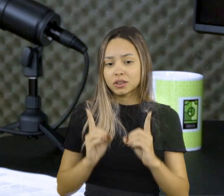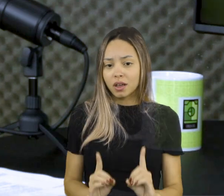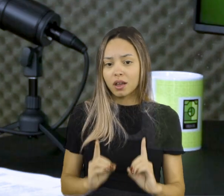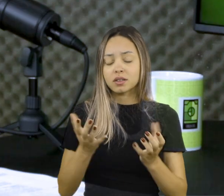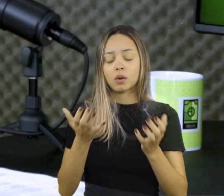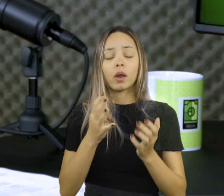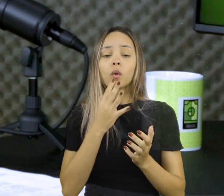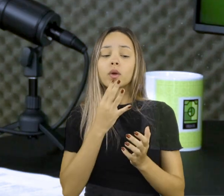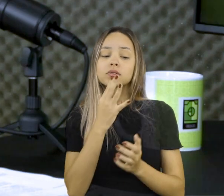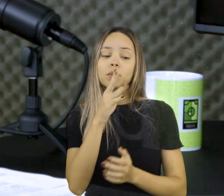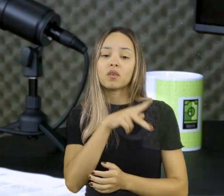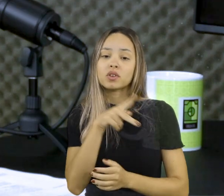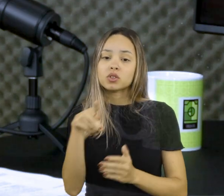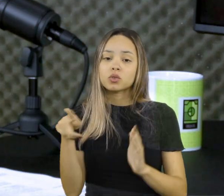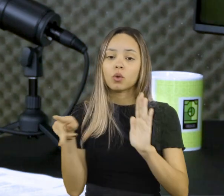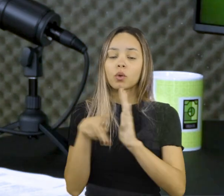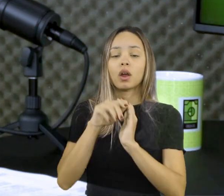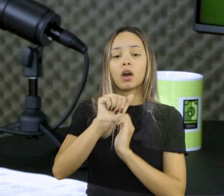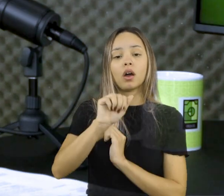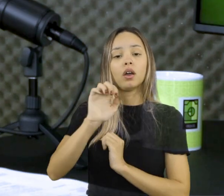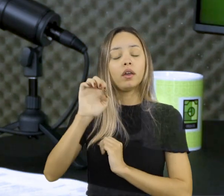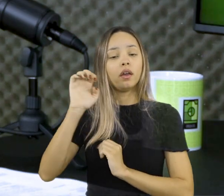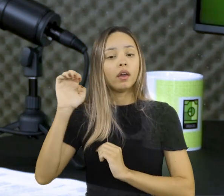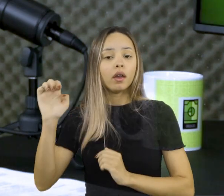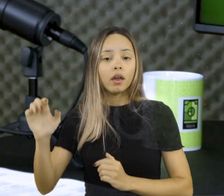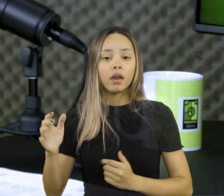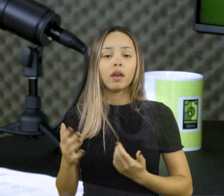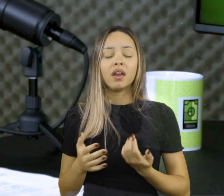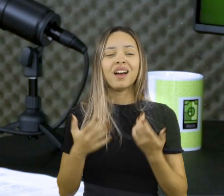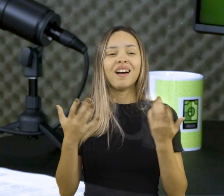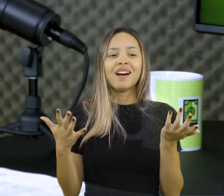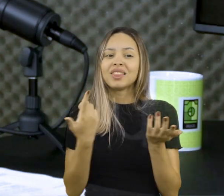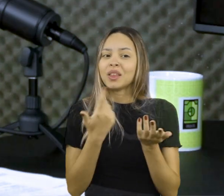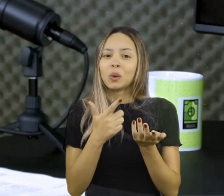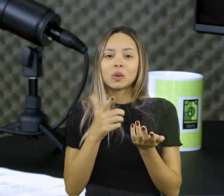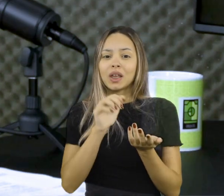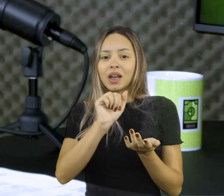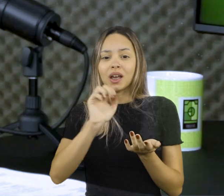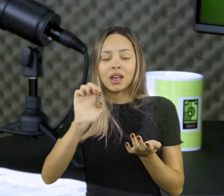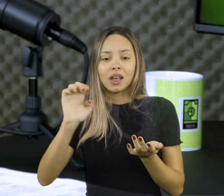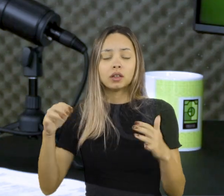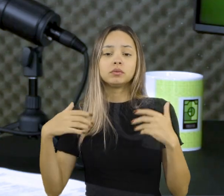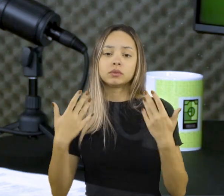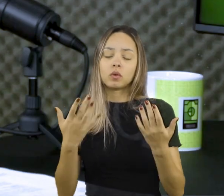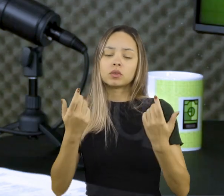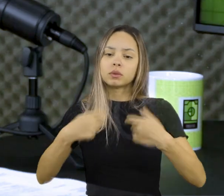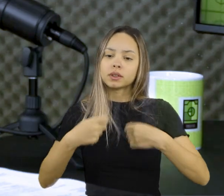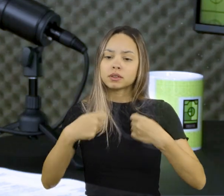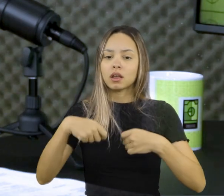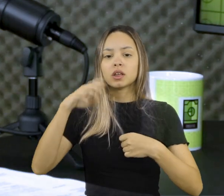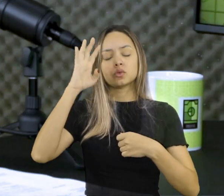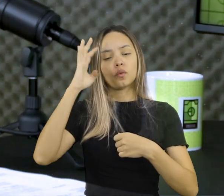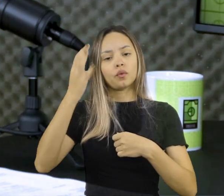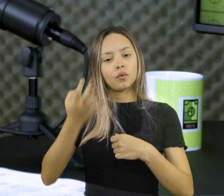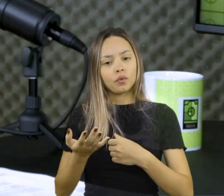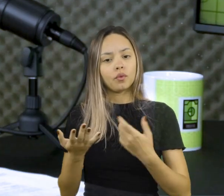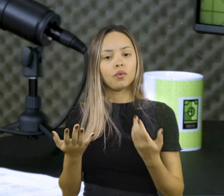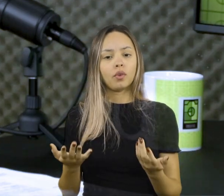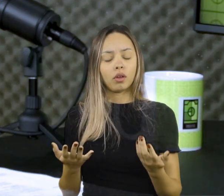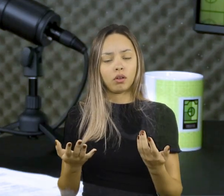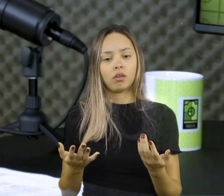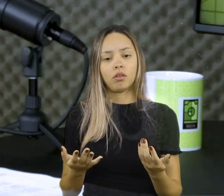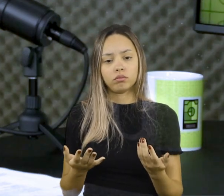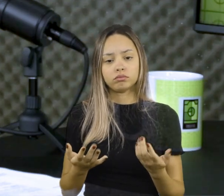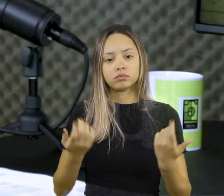a direção precisa passar essa informação para a secretaria, não é? Porque é assim que encaminha, não é a diretora da escola que